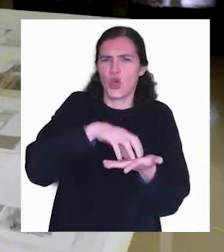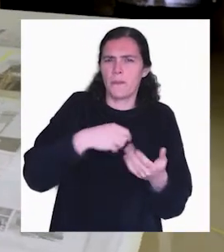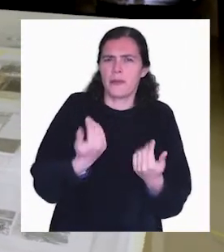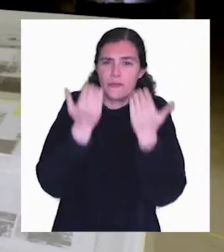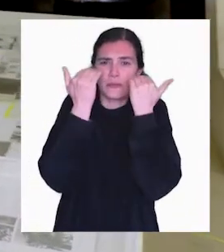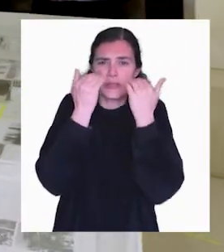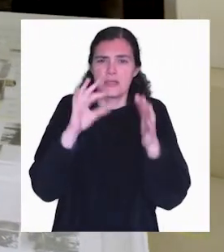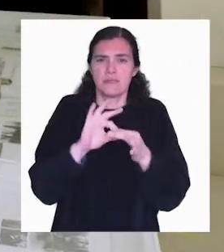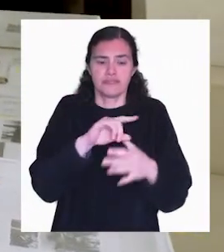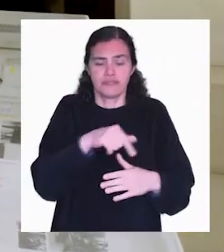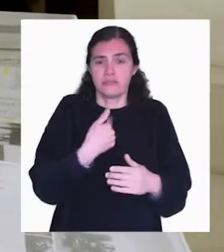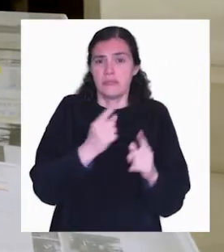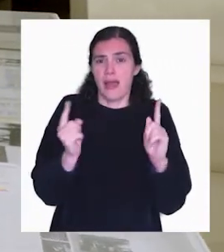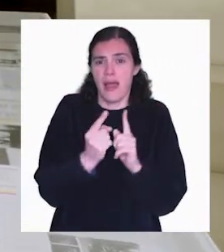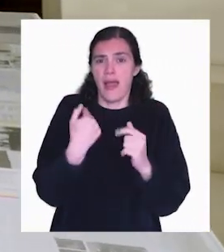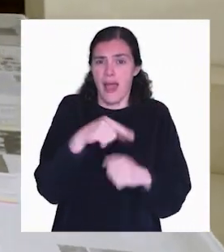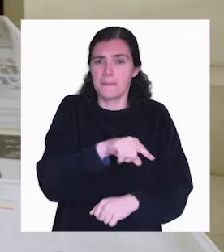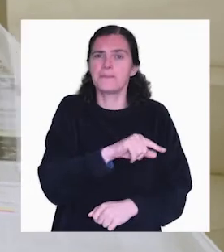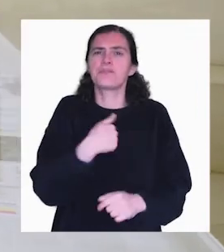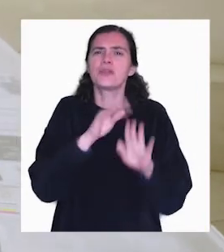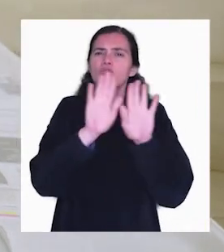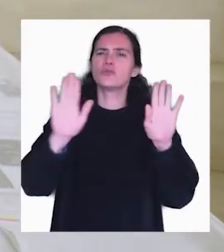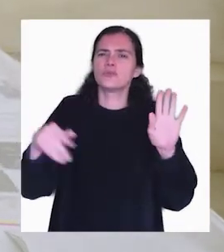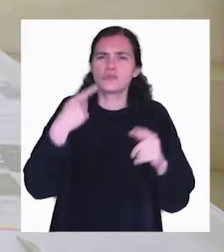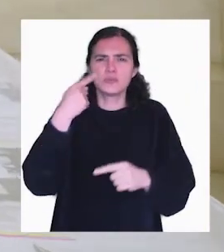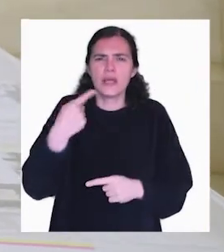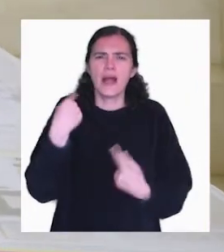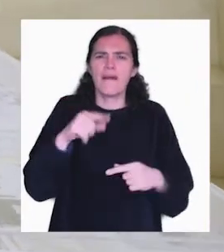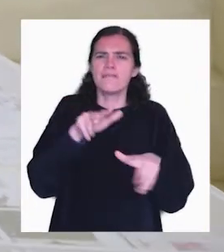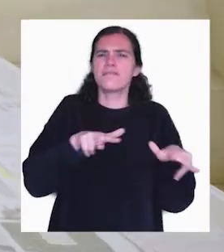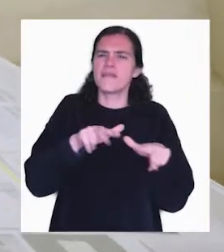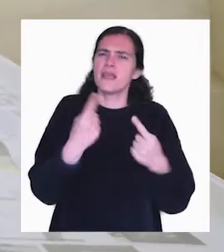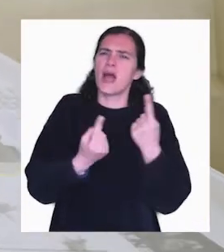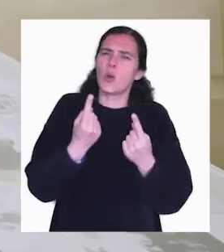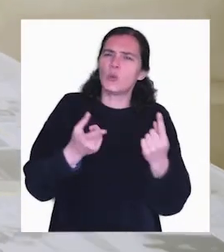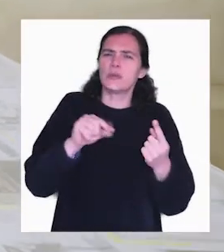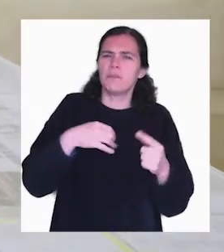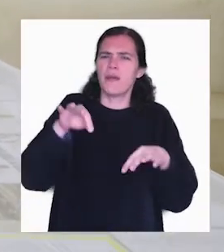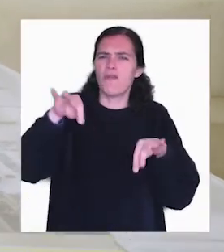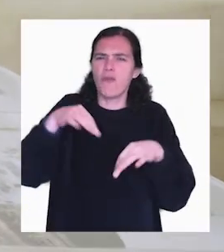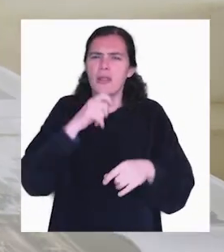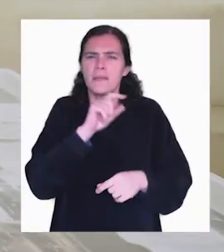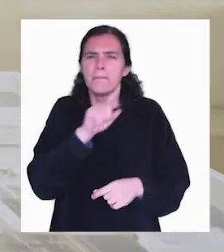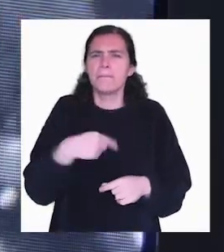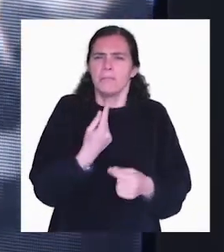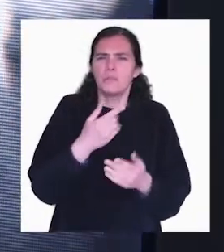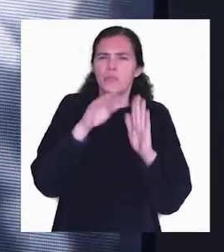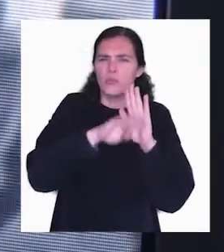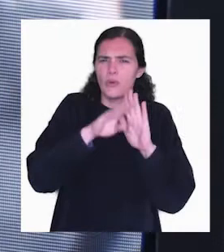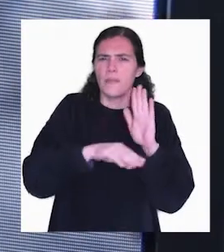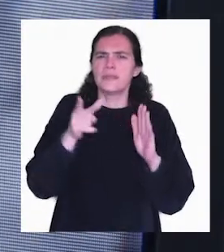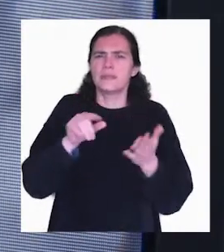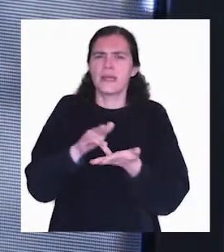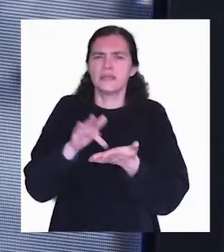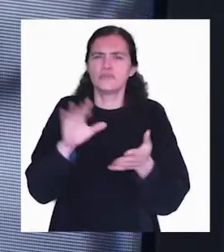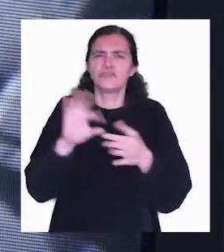informação facsimilada, e nesta exposição em particular temos alguns vídeos e temos alguns folhetos, programas e livros e edições sobre a